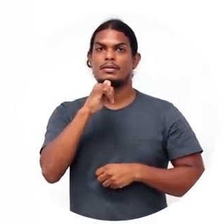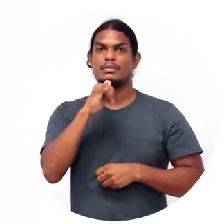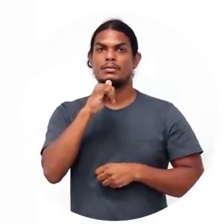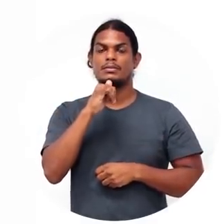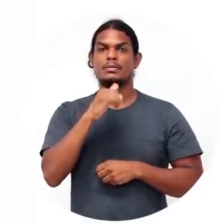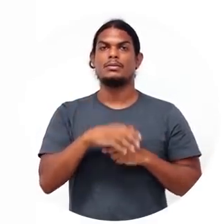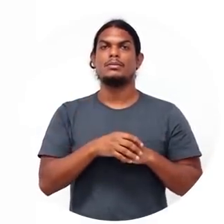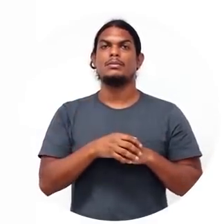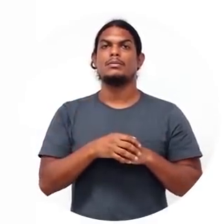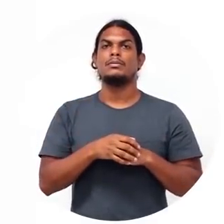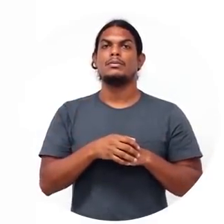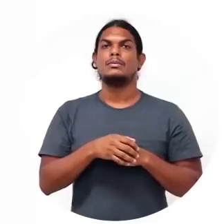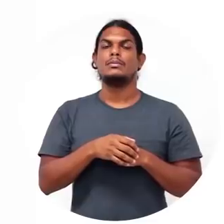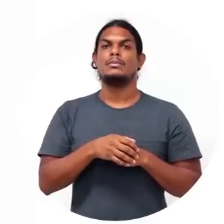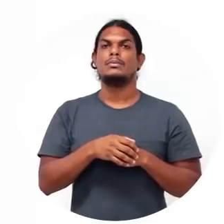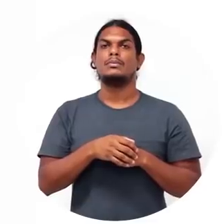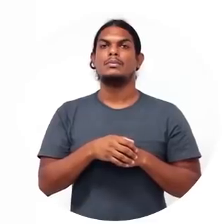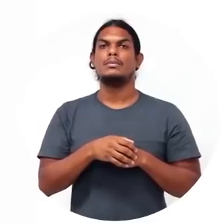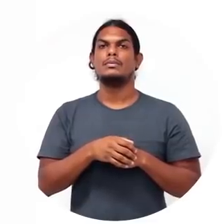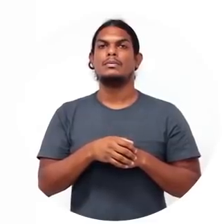é análogo